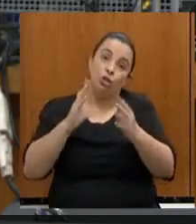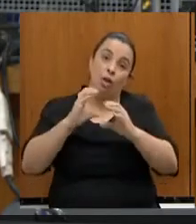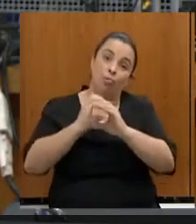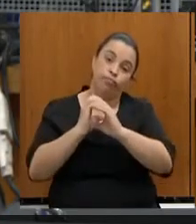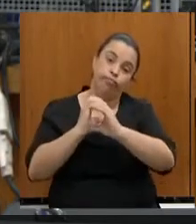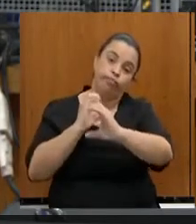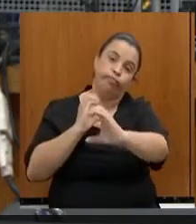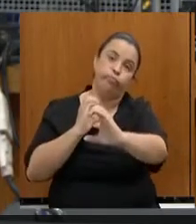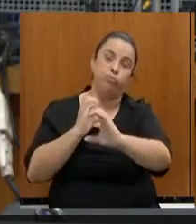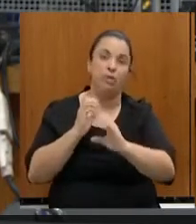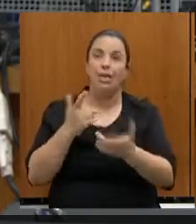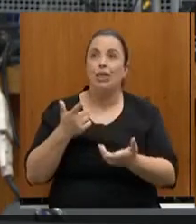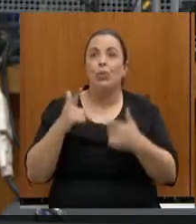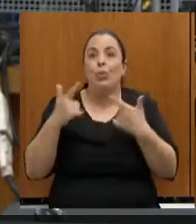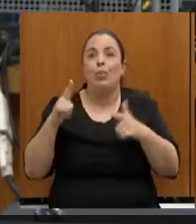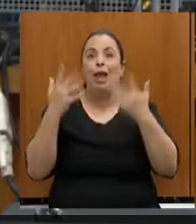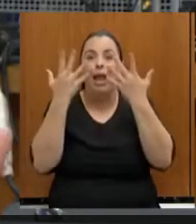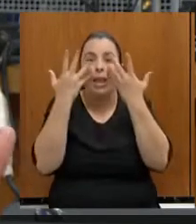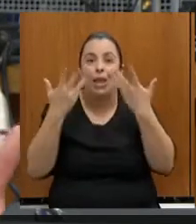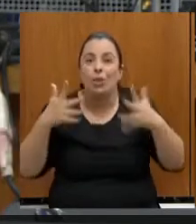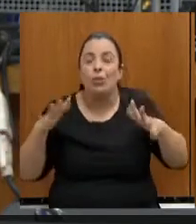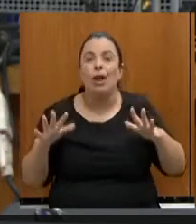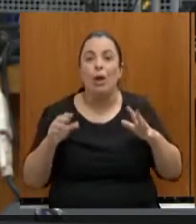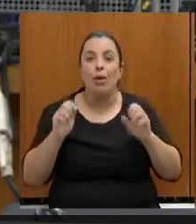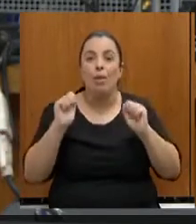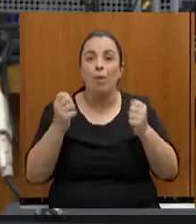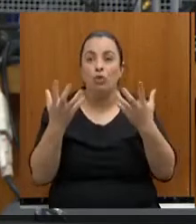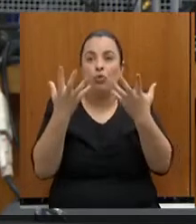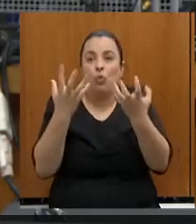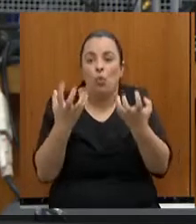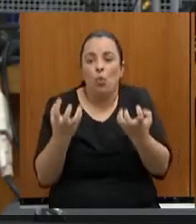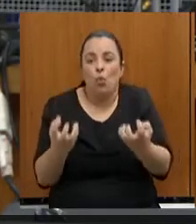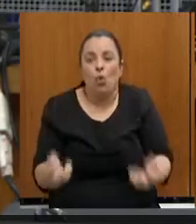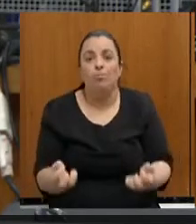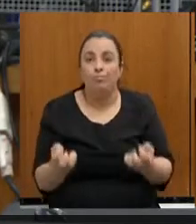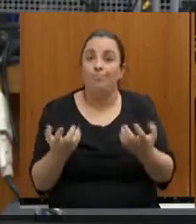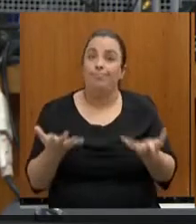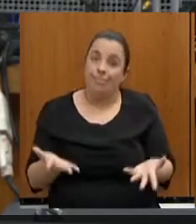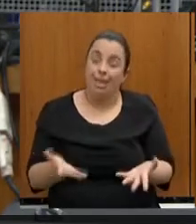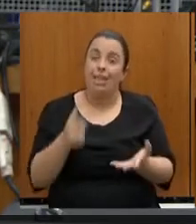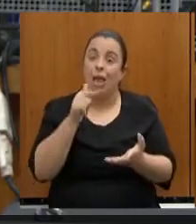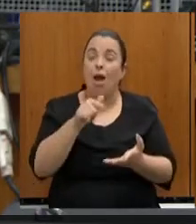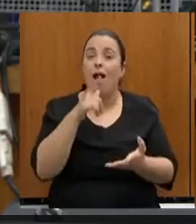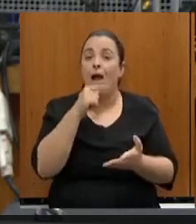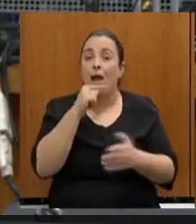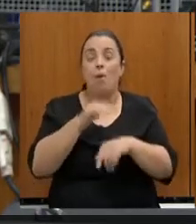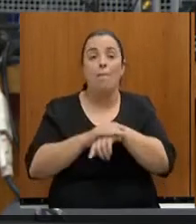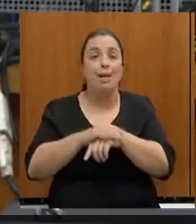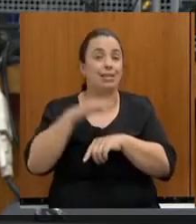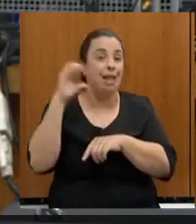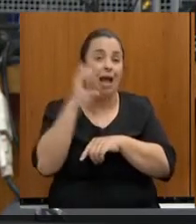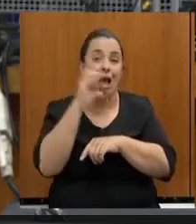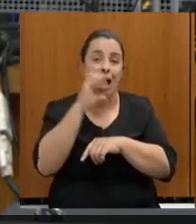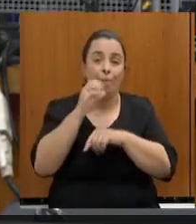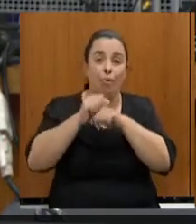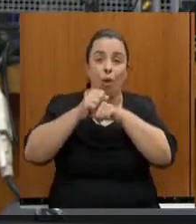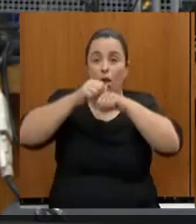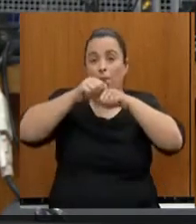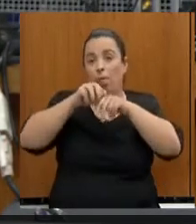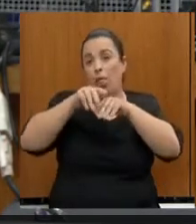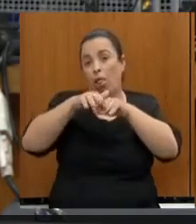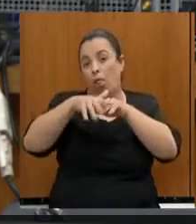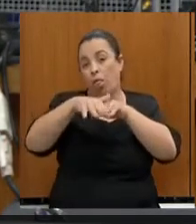que que seguraria a água aos poucos e sim uma Corredeira e que faz que ganha mais rapidez a água também